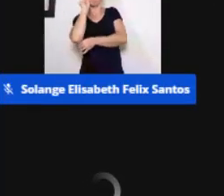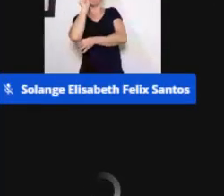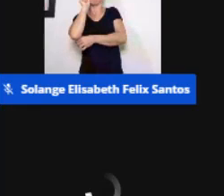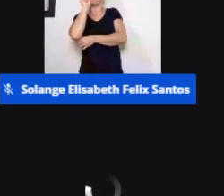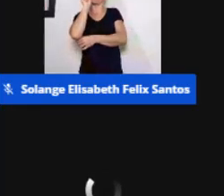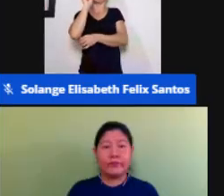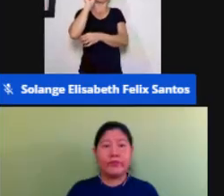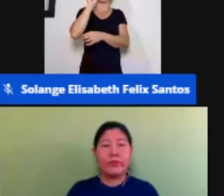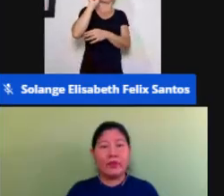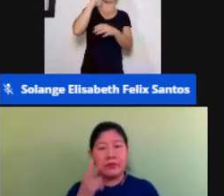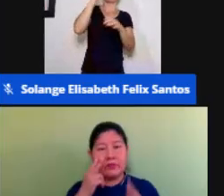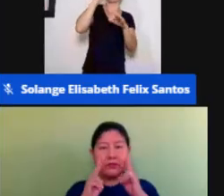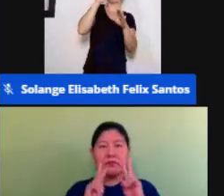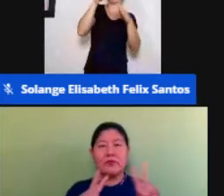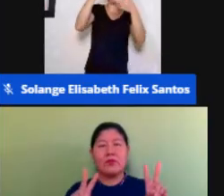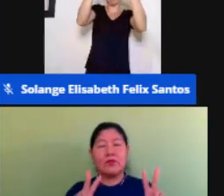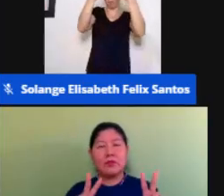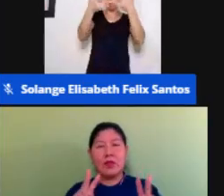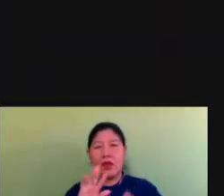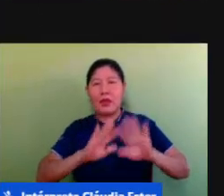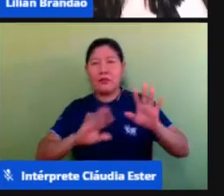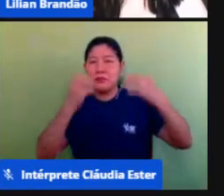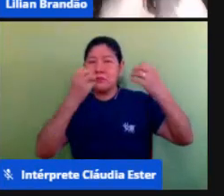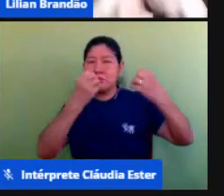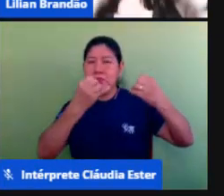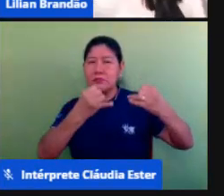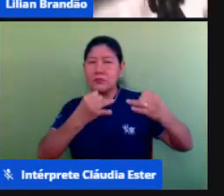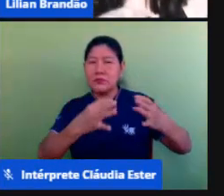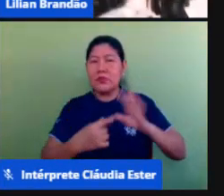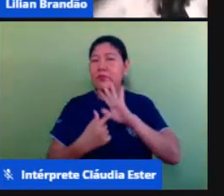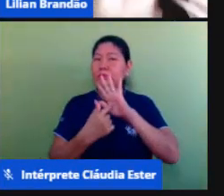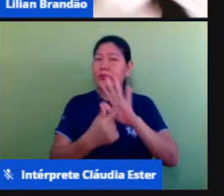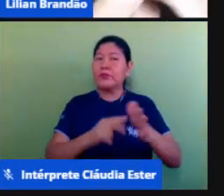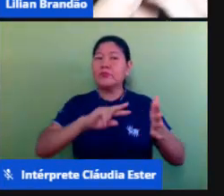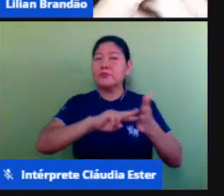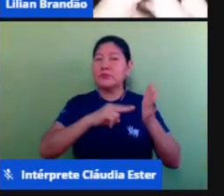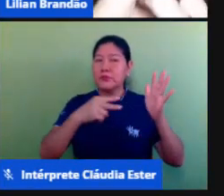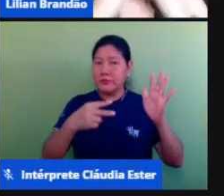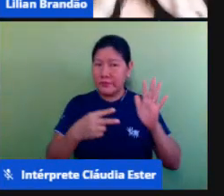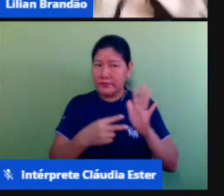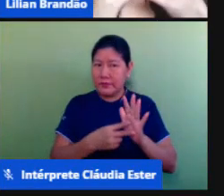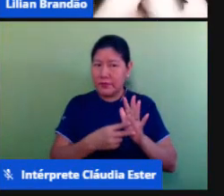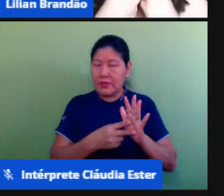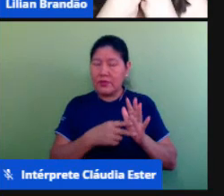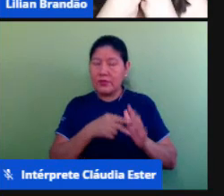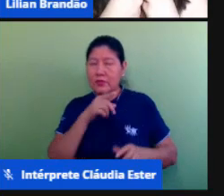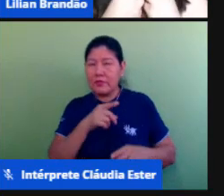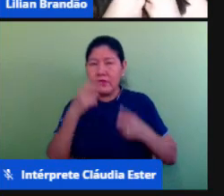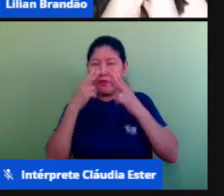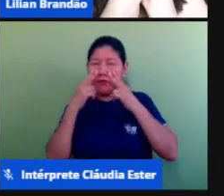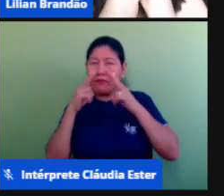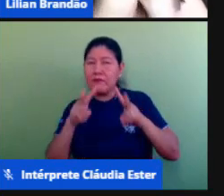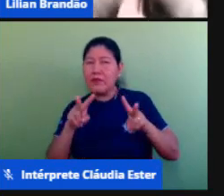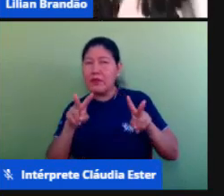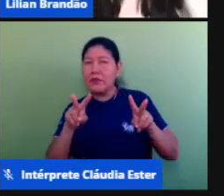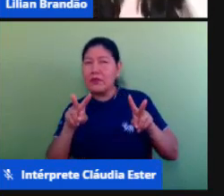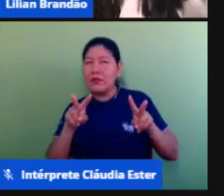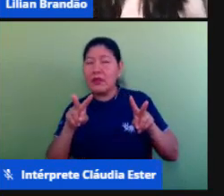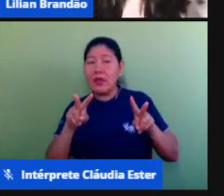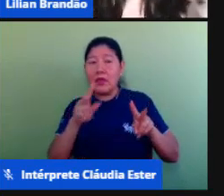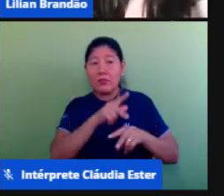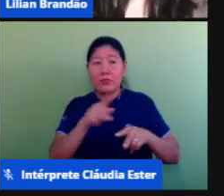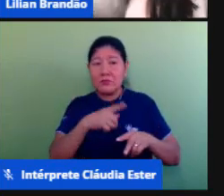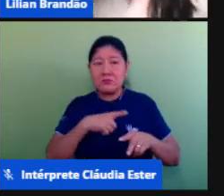um significado muito diferente quando você tem a oportunidade de ver o seu professor, que você não tem mais o contato,